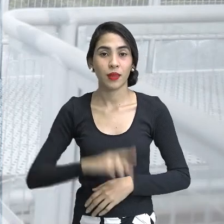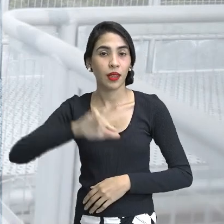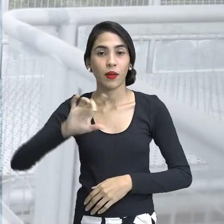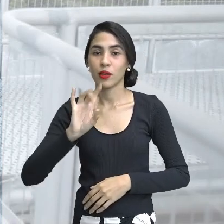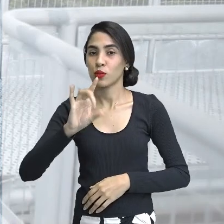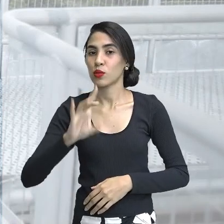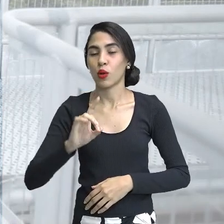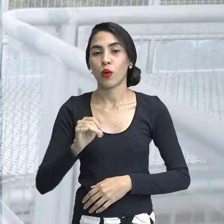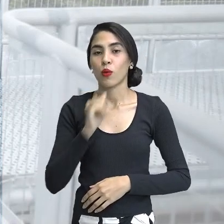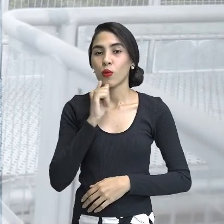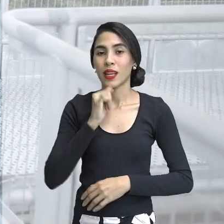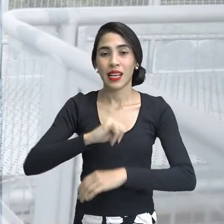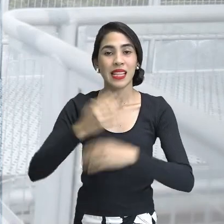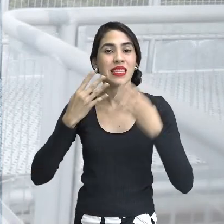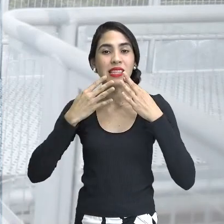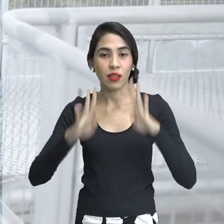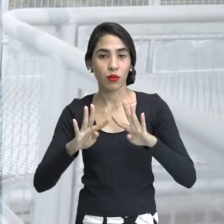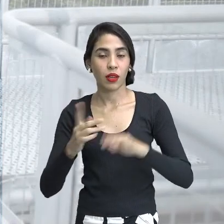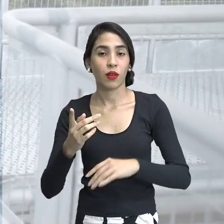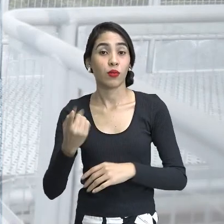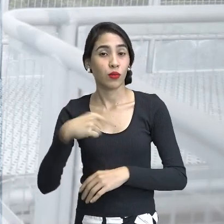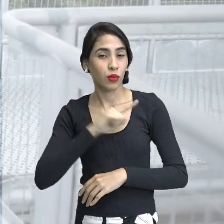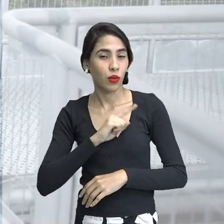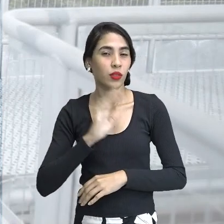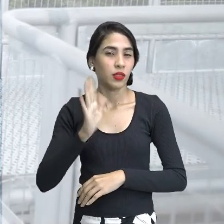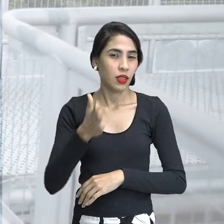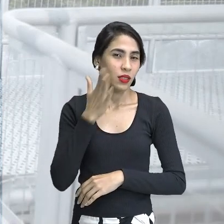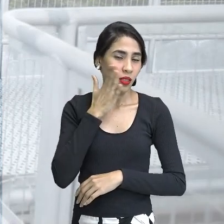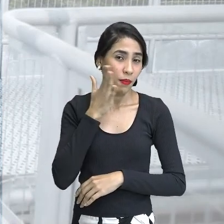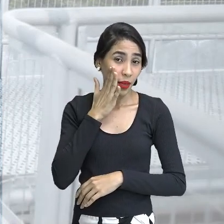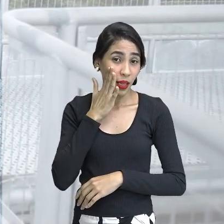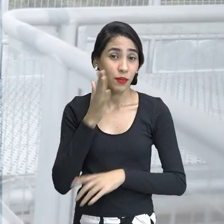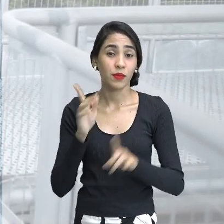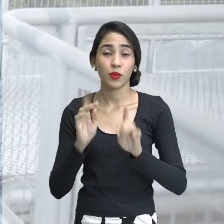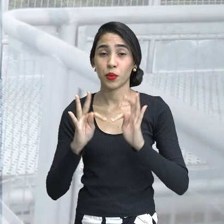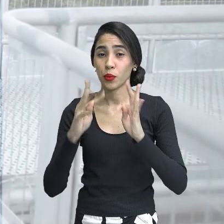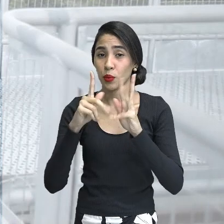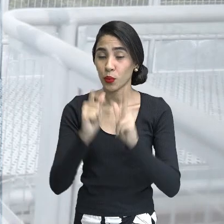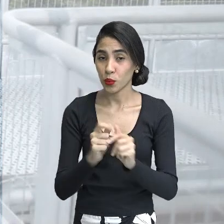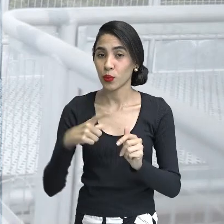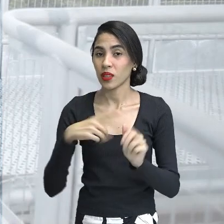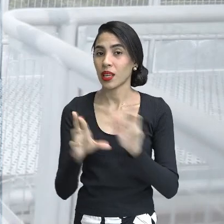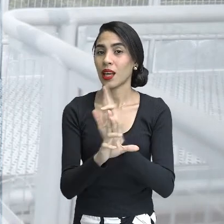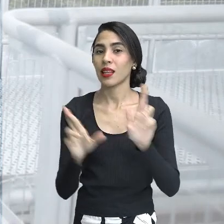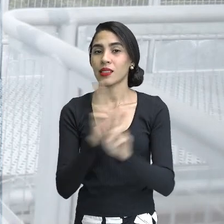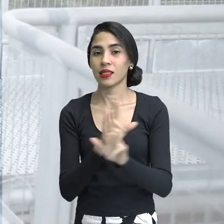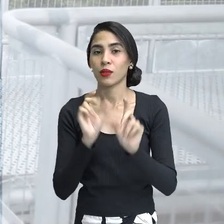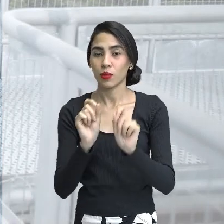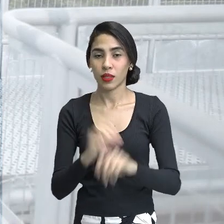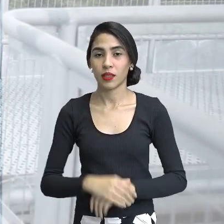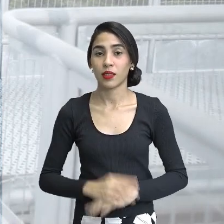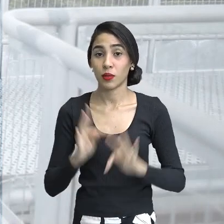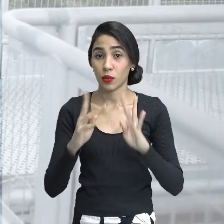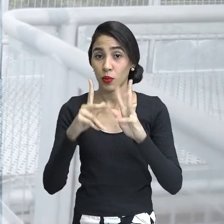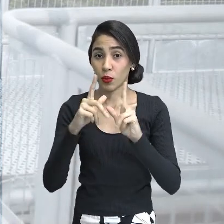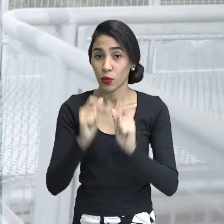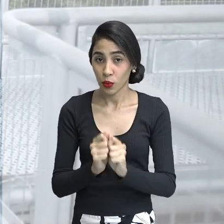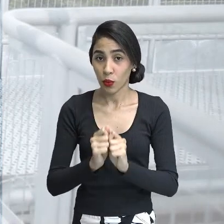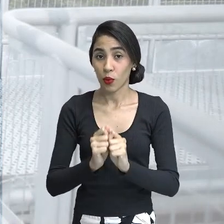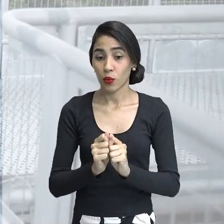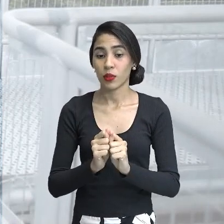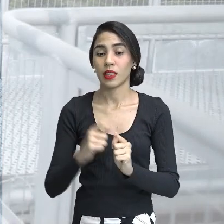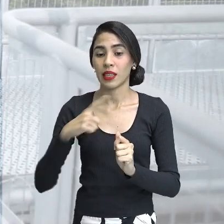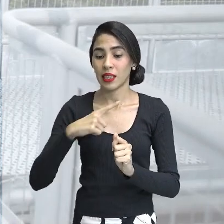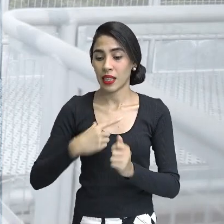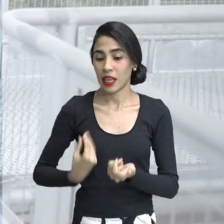questão biológica, gente. Nós já sabemos, nós já afirmamos que tudo isso está relacionado com todas as coisas que existem